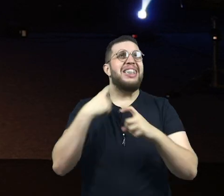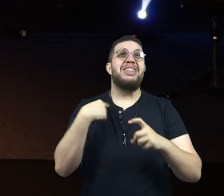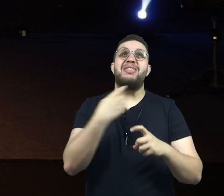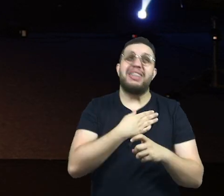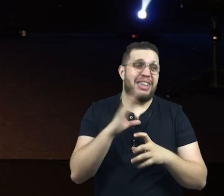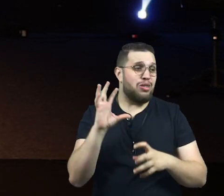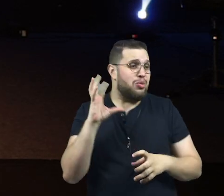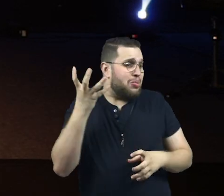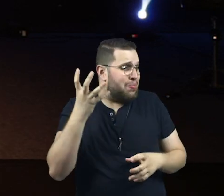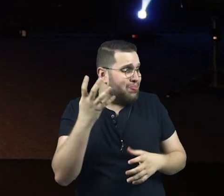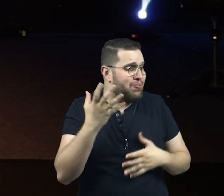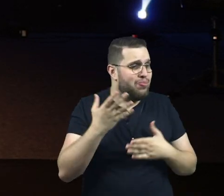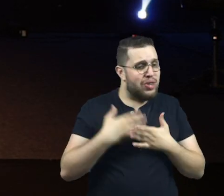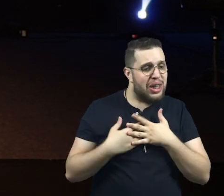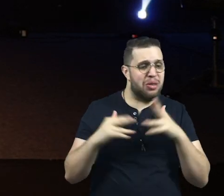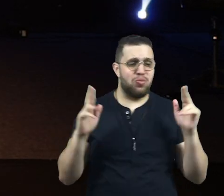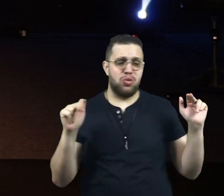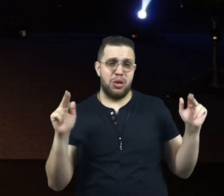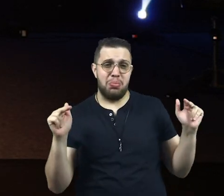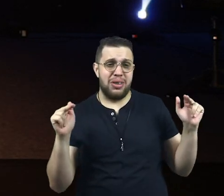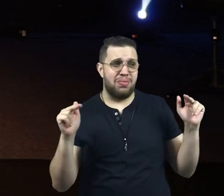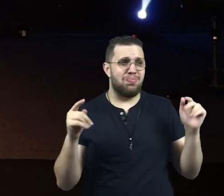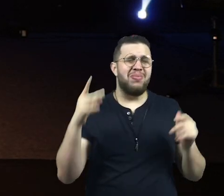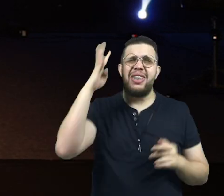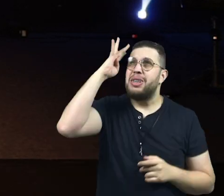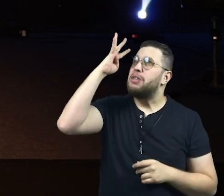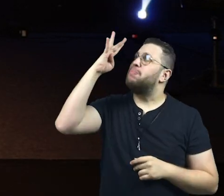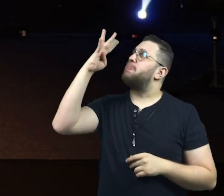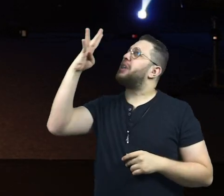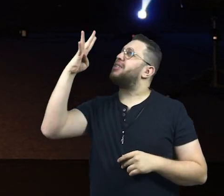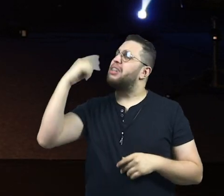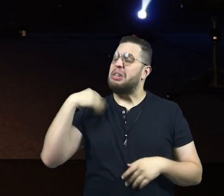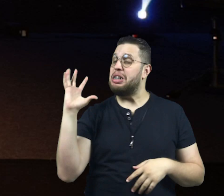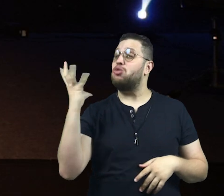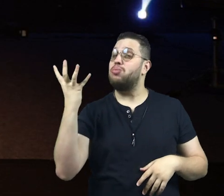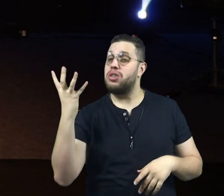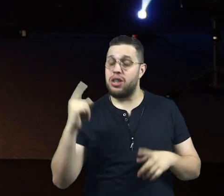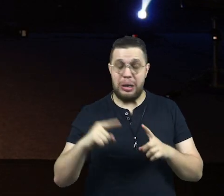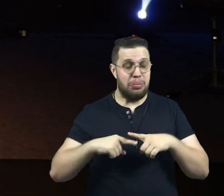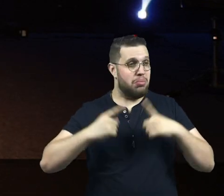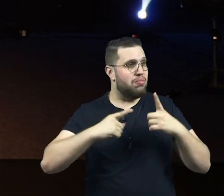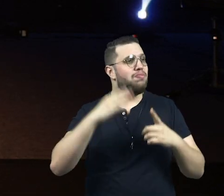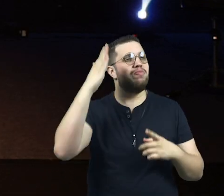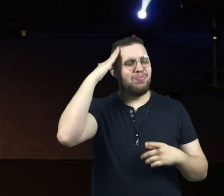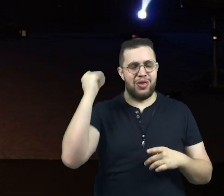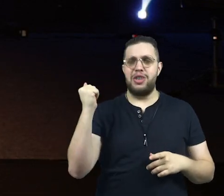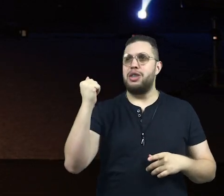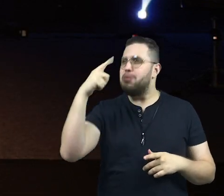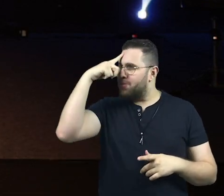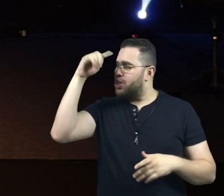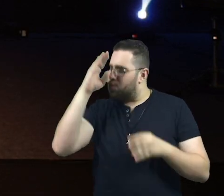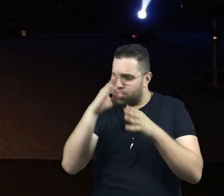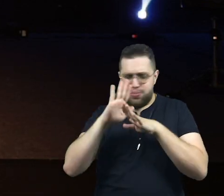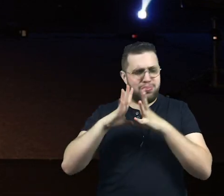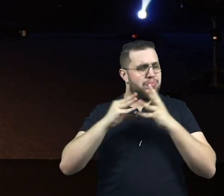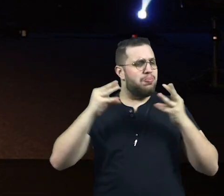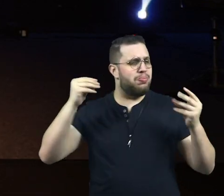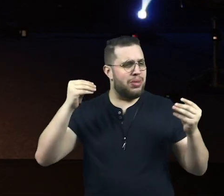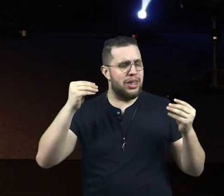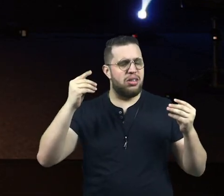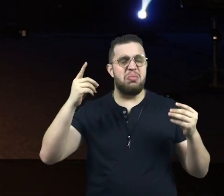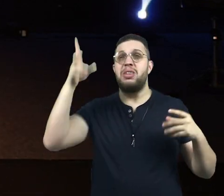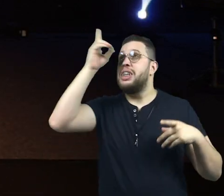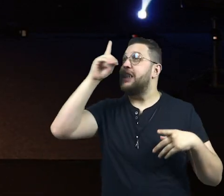estávamos acostumados, jamais imaginávamos viver isso, mas sabemos que isso tudo vai passar, que o nosso Deus está conosco